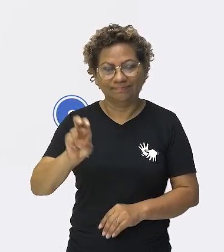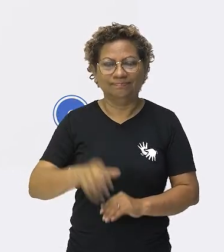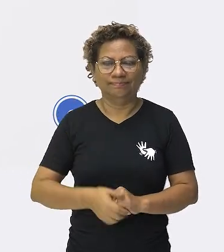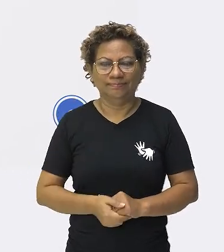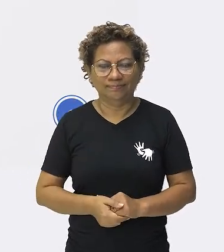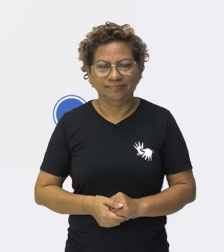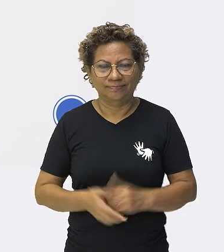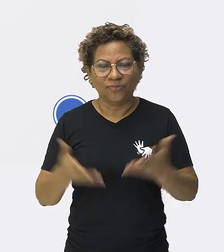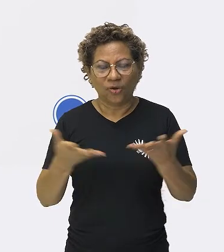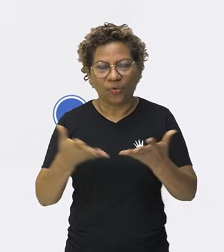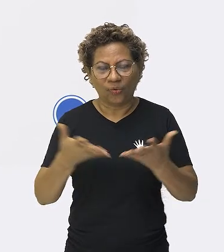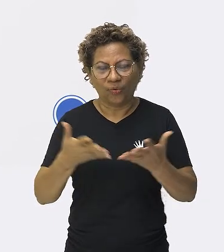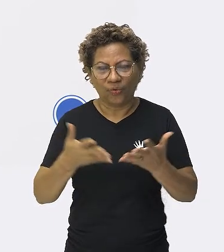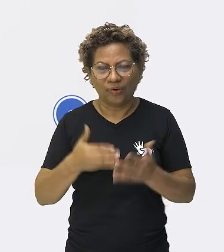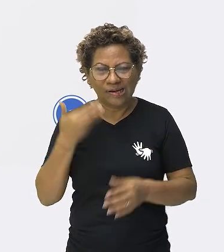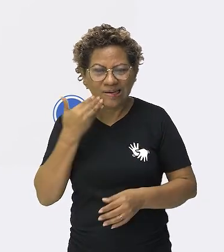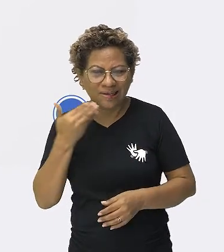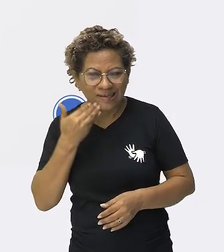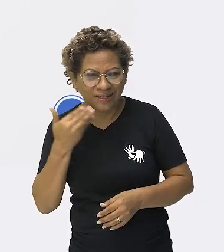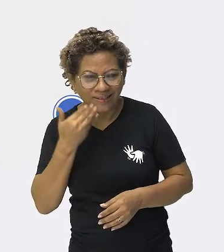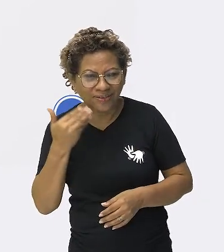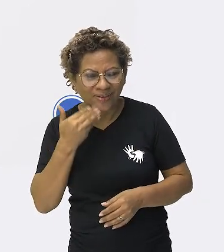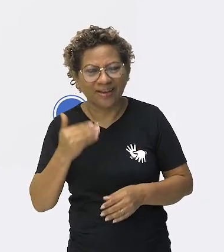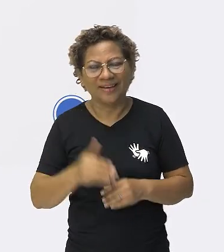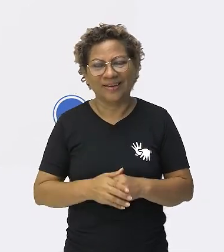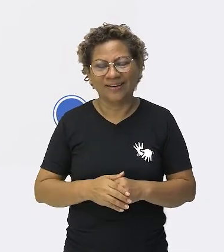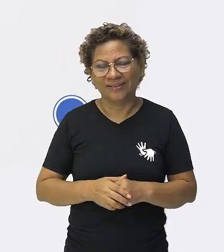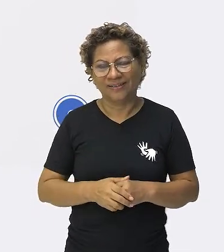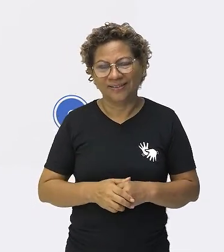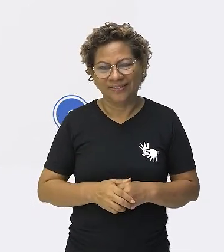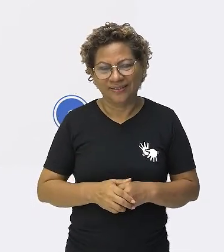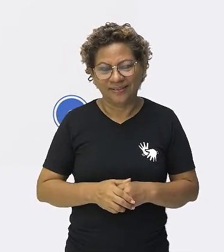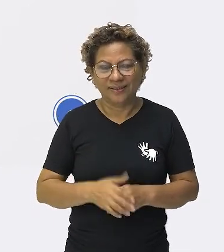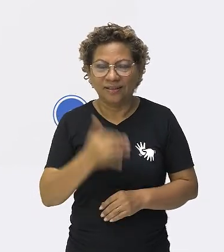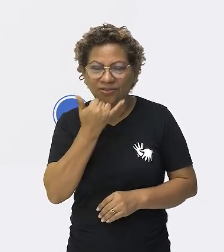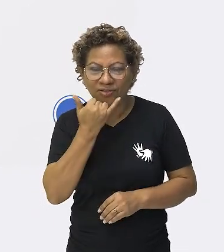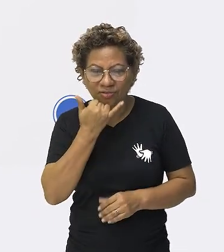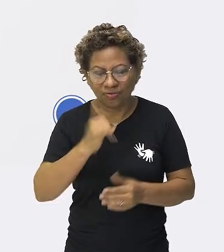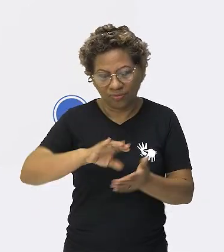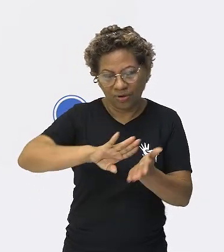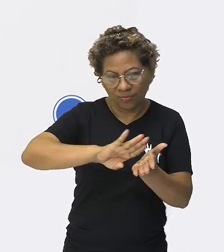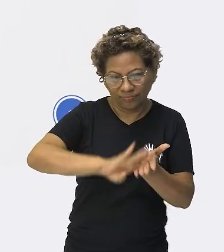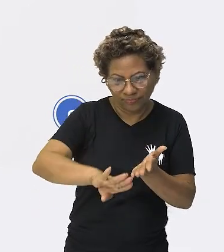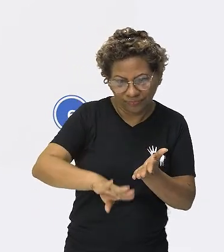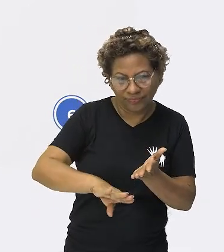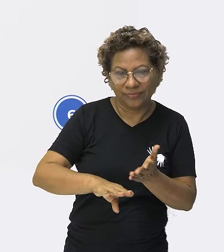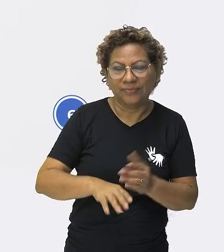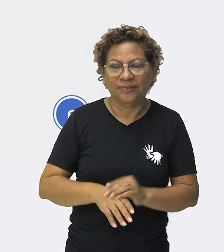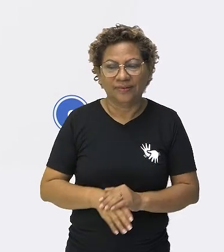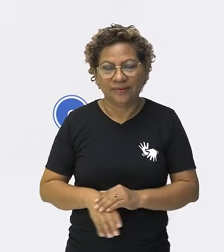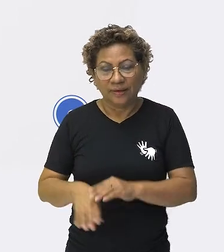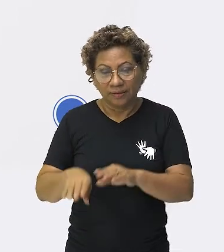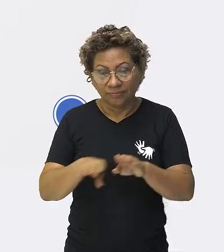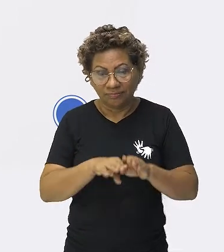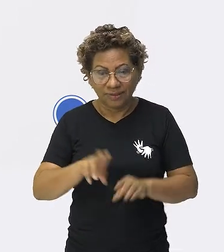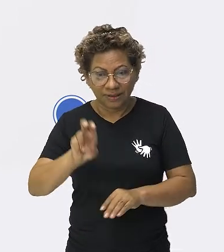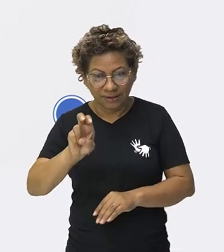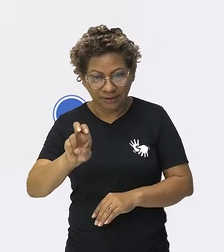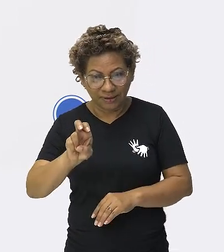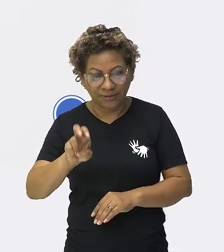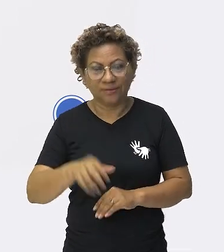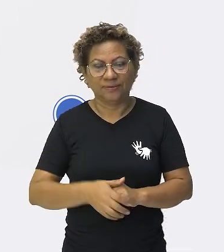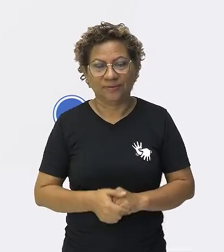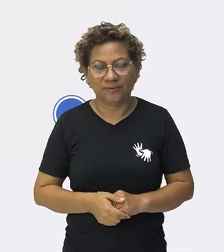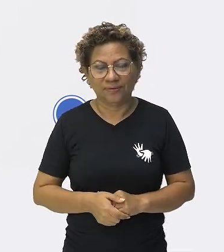Hoje eu estou apanhando para o quadro aqui, hein? Vamos lá. X igual a 5. Melhorou, né? X igual